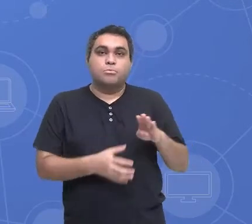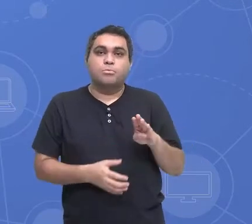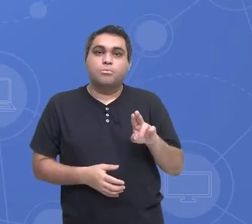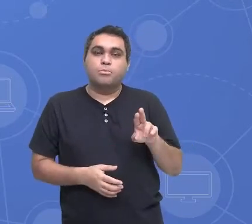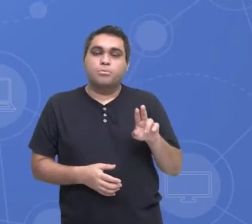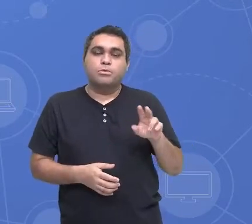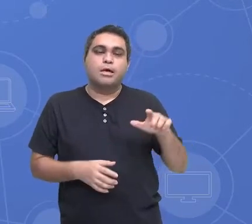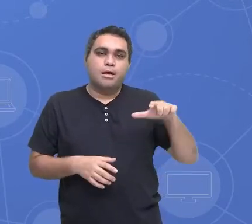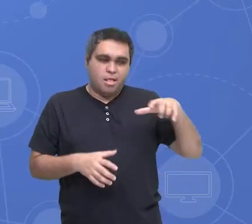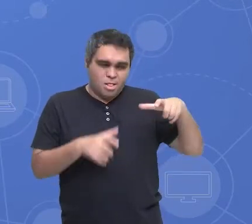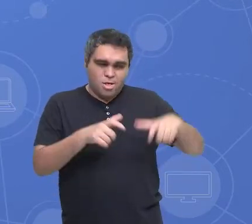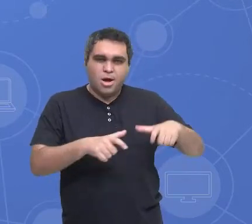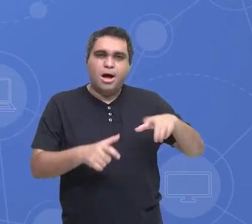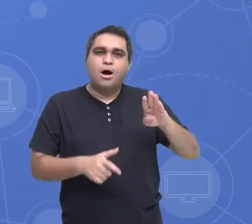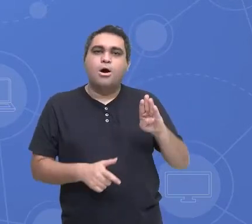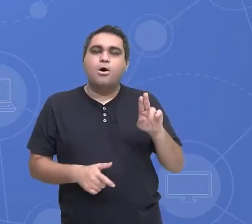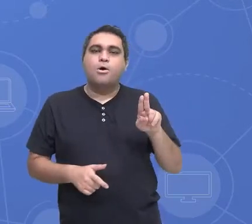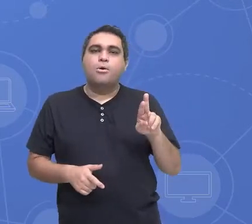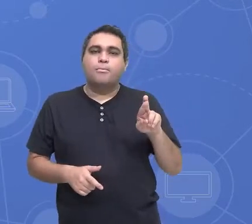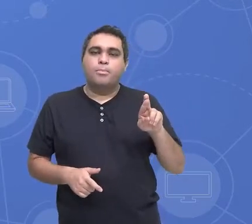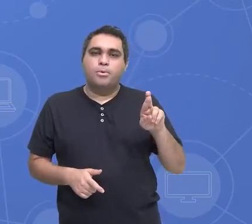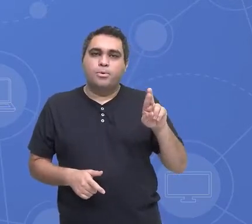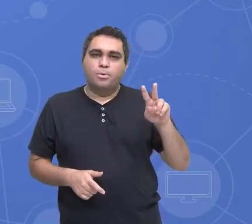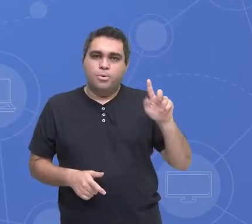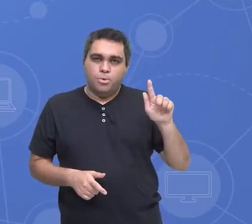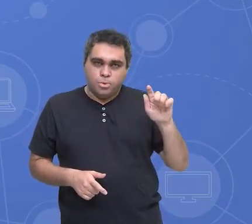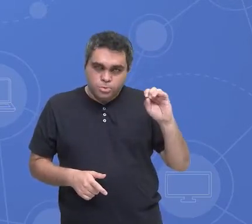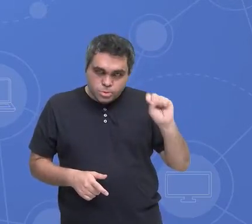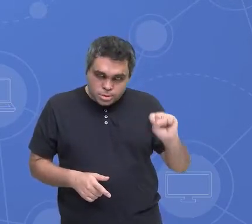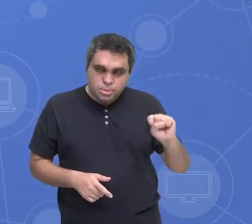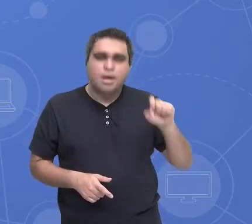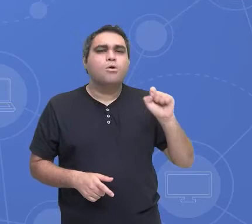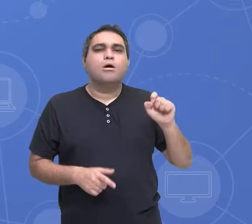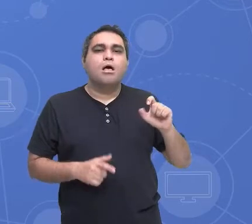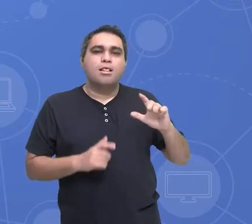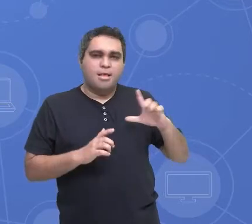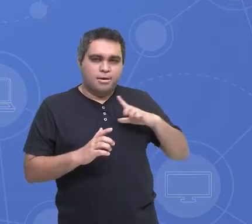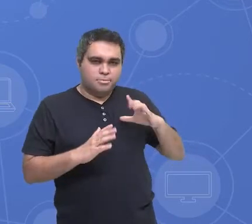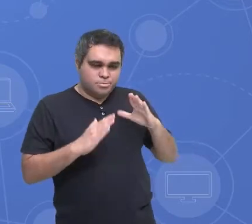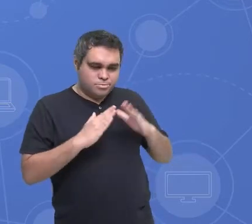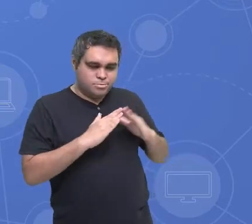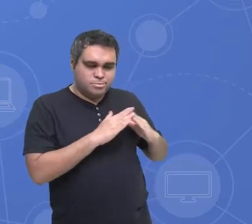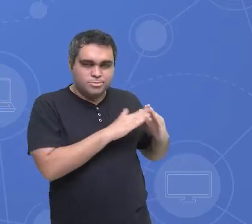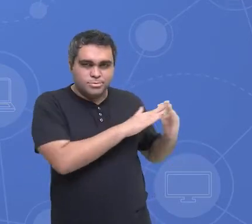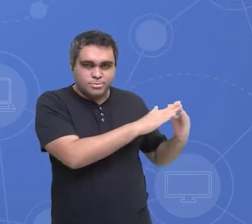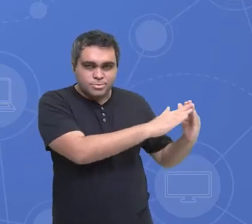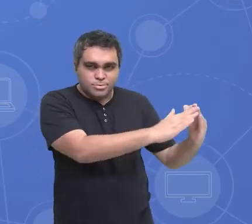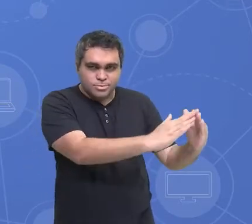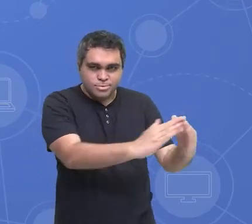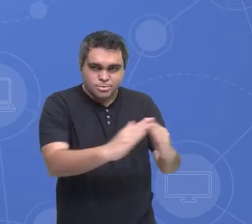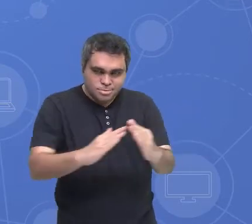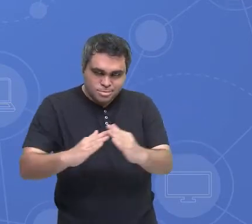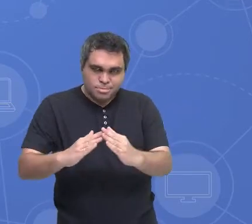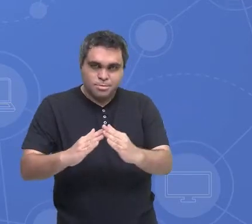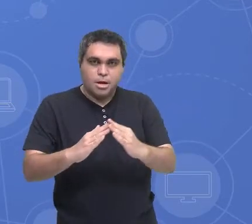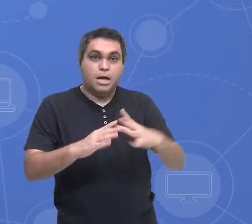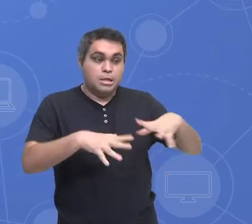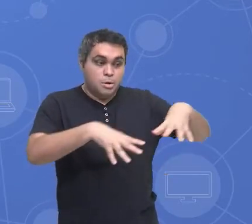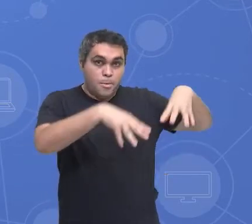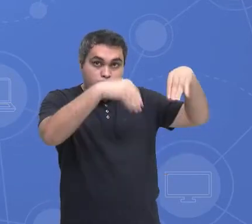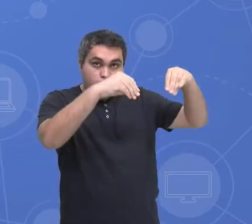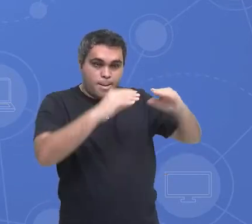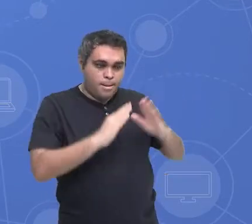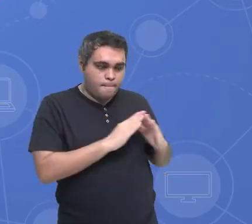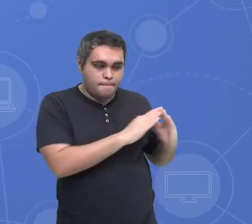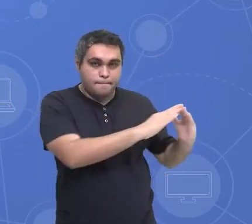vilas que vão ficar ali ao redor dos palácios. Vai a partir dali, muitos camponeses vão sair lá